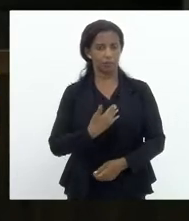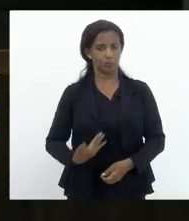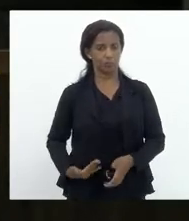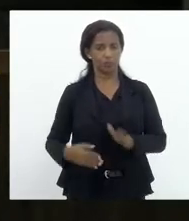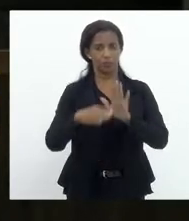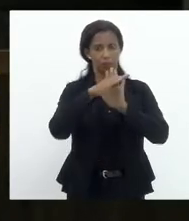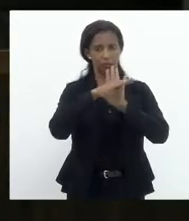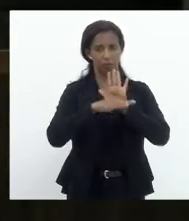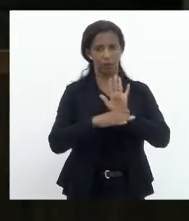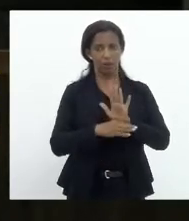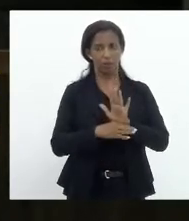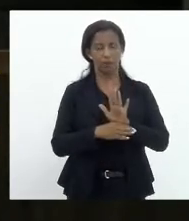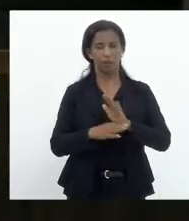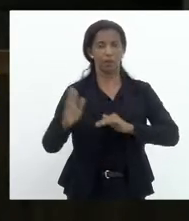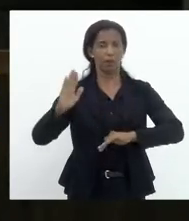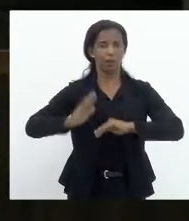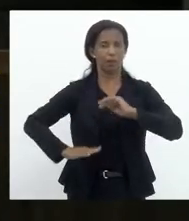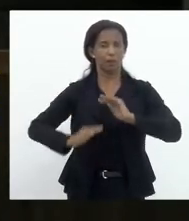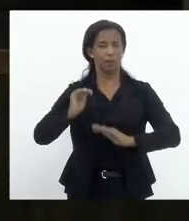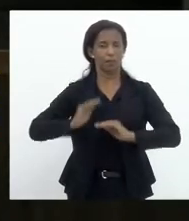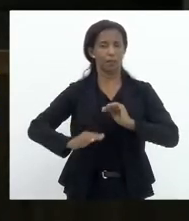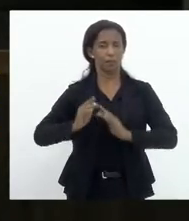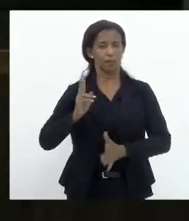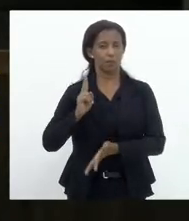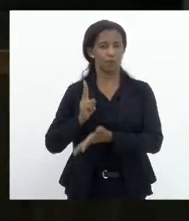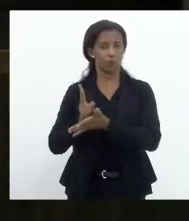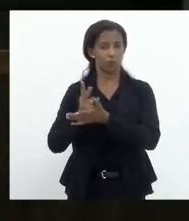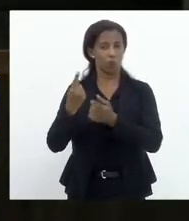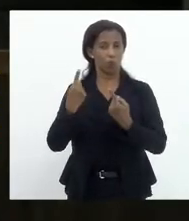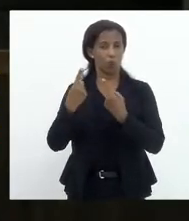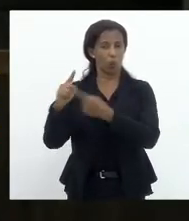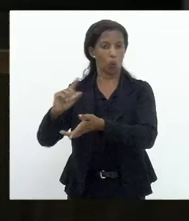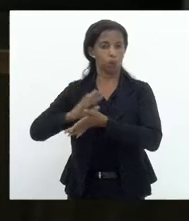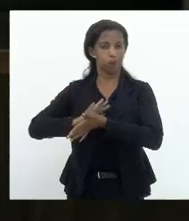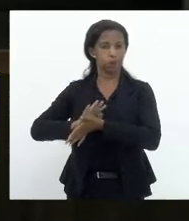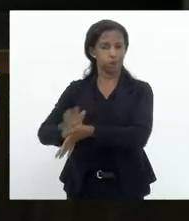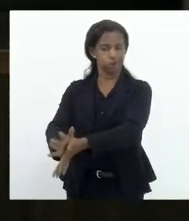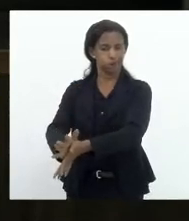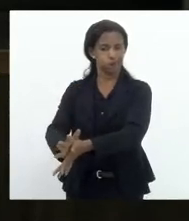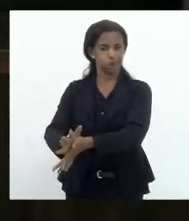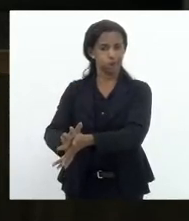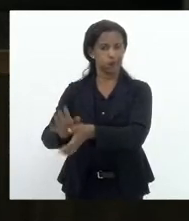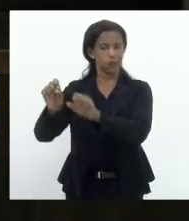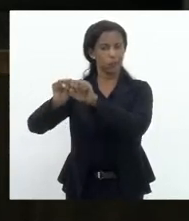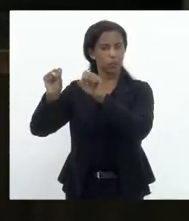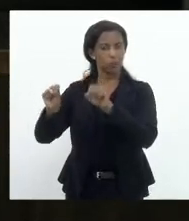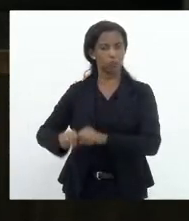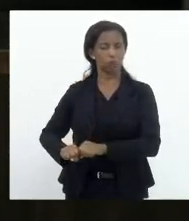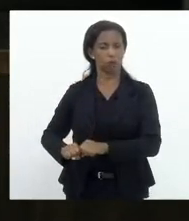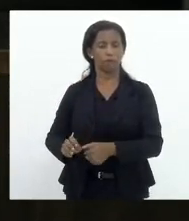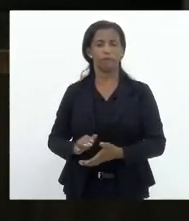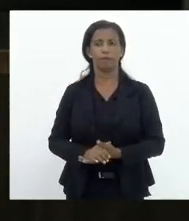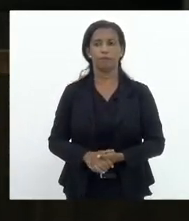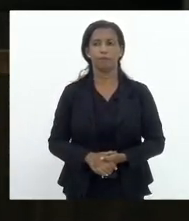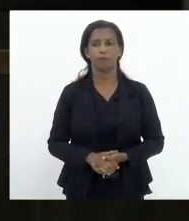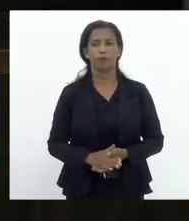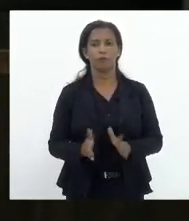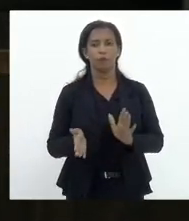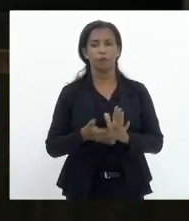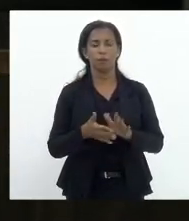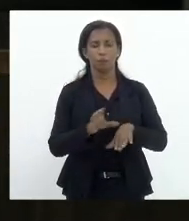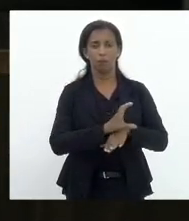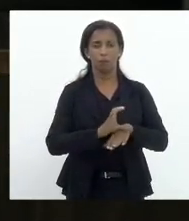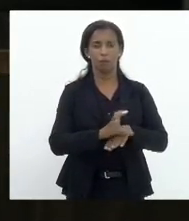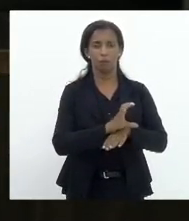programa de prevenção capacitação enfrentamento permanente ao racismo institucional pareceres da comissão de quais são os dias